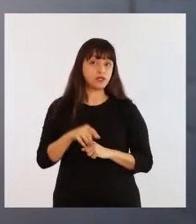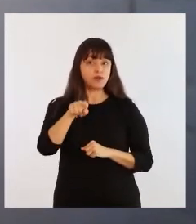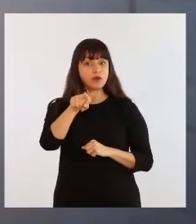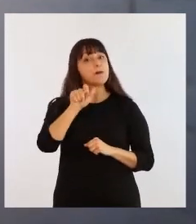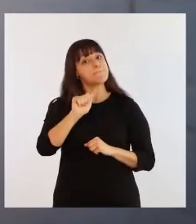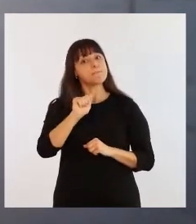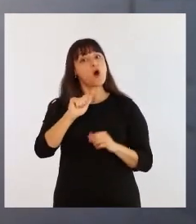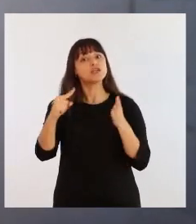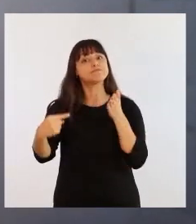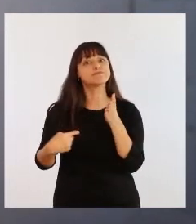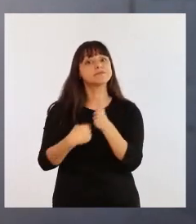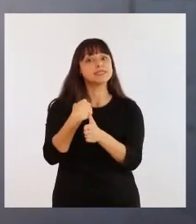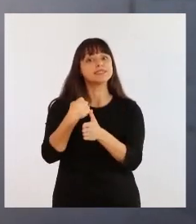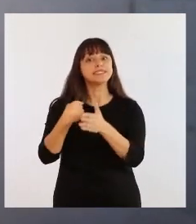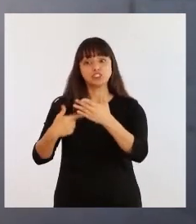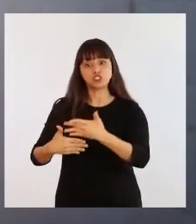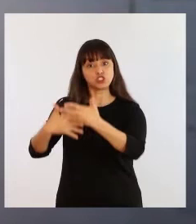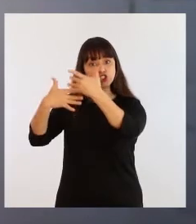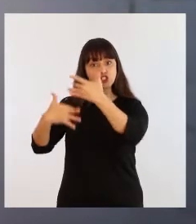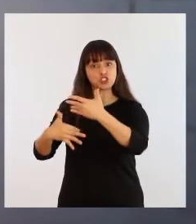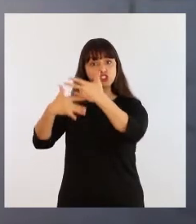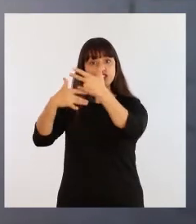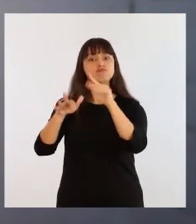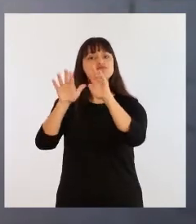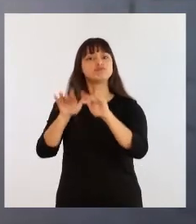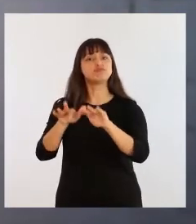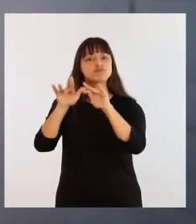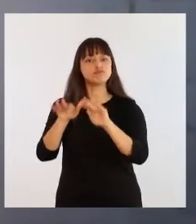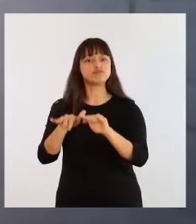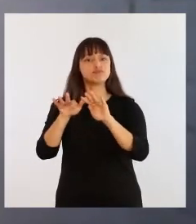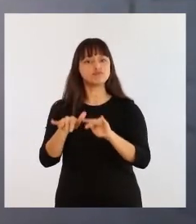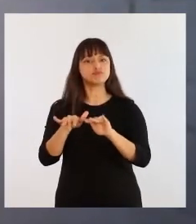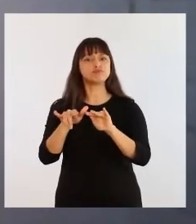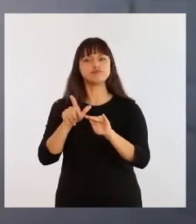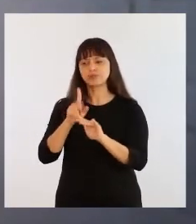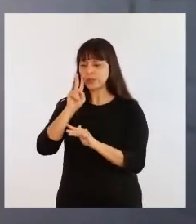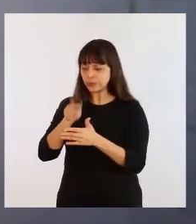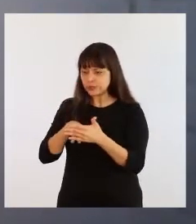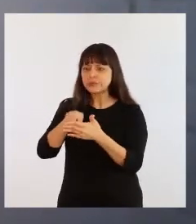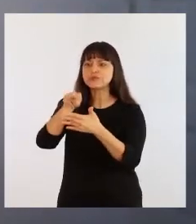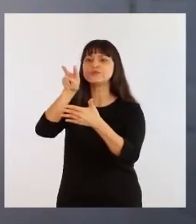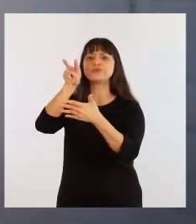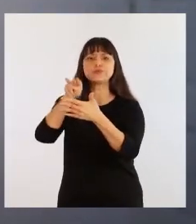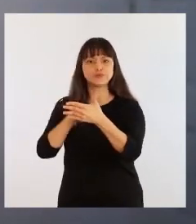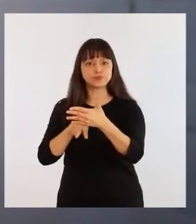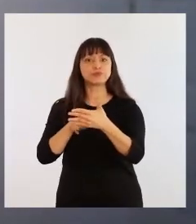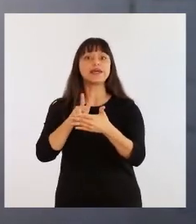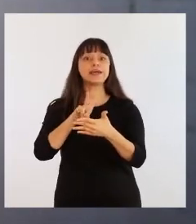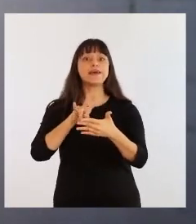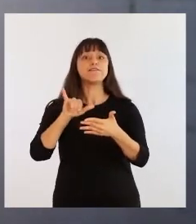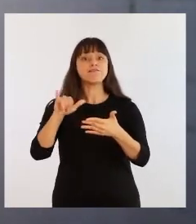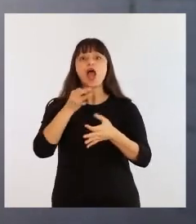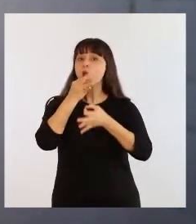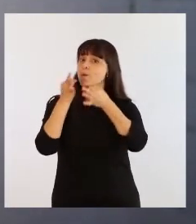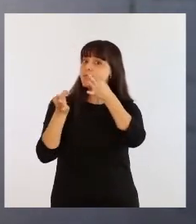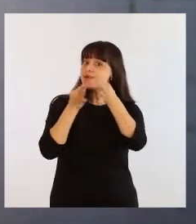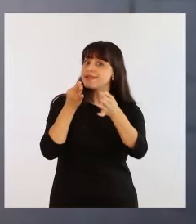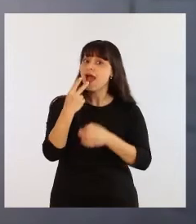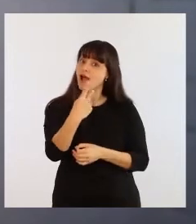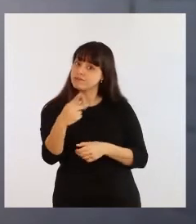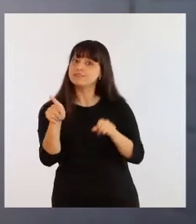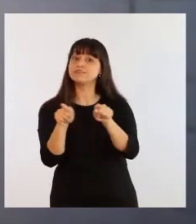mandar perguntas já pelo chat aqui da plataforma, que já está aberto, durante toda a